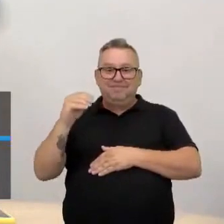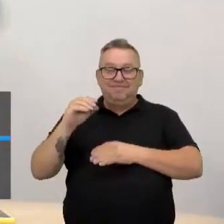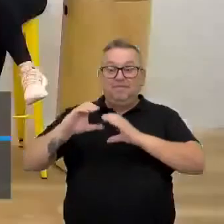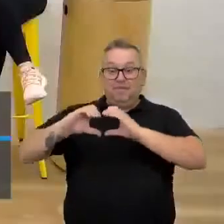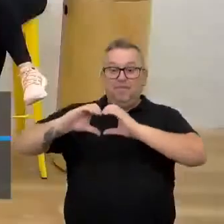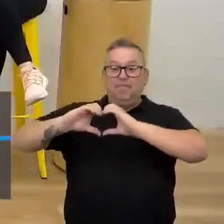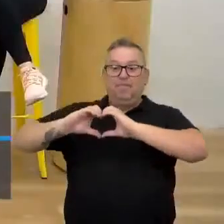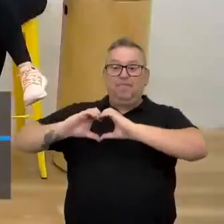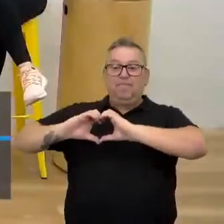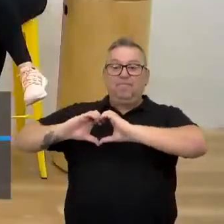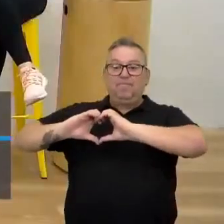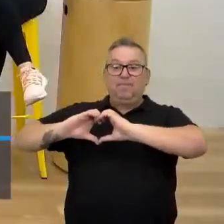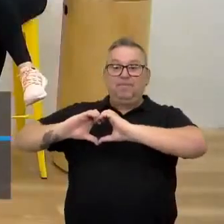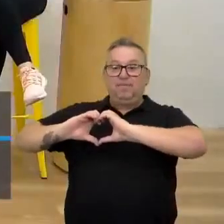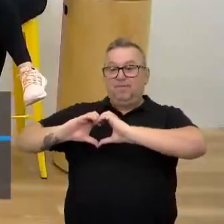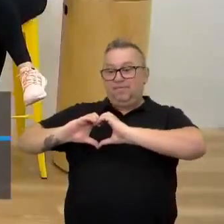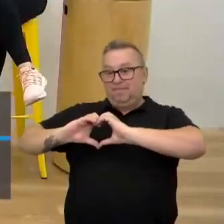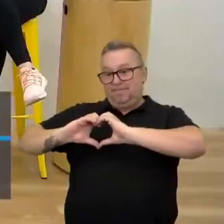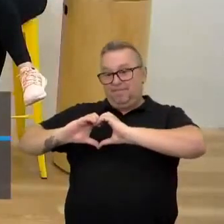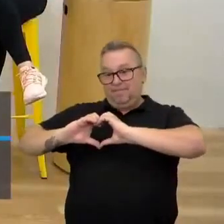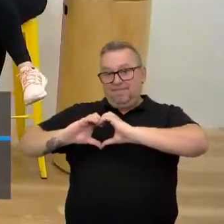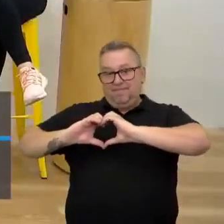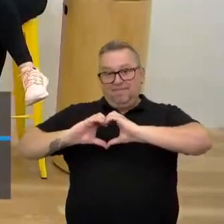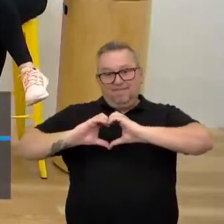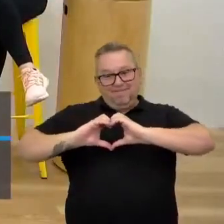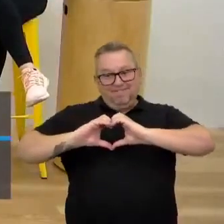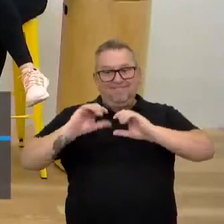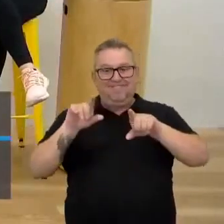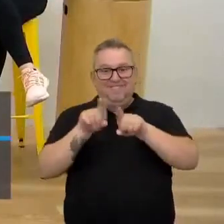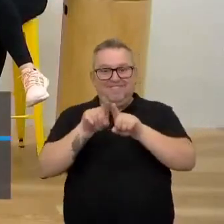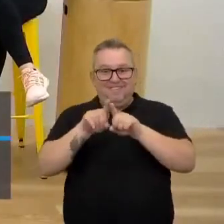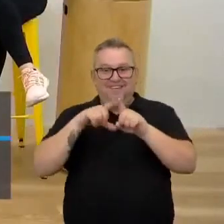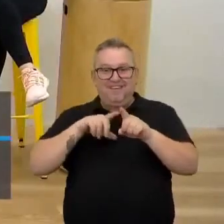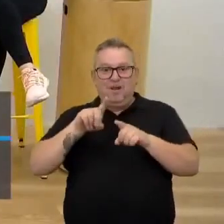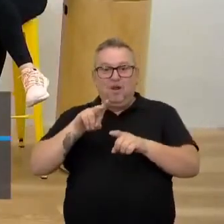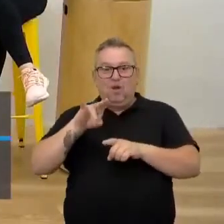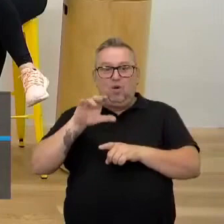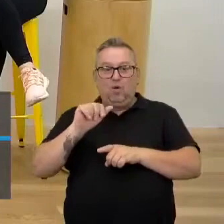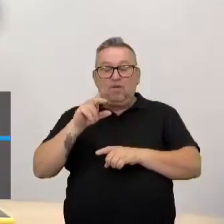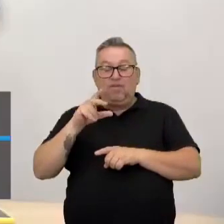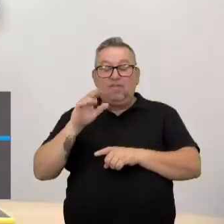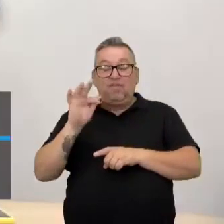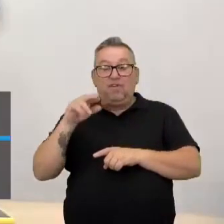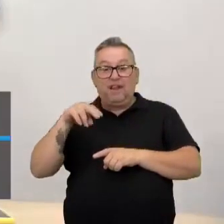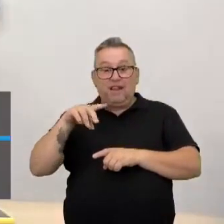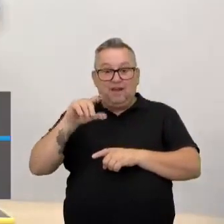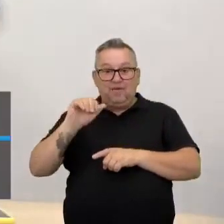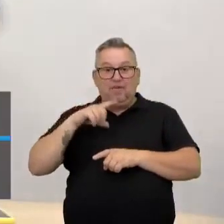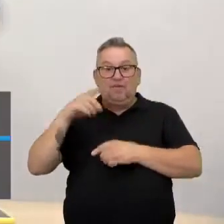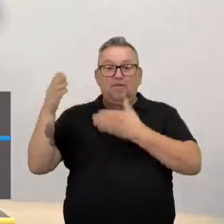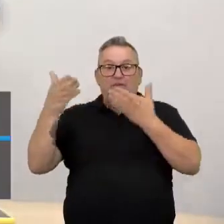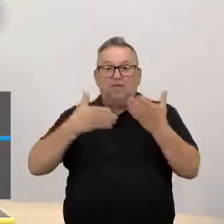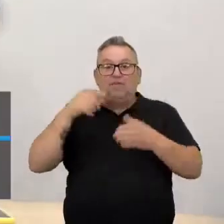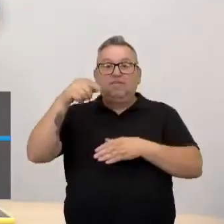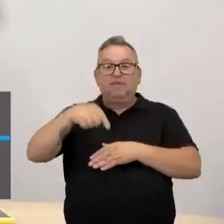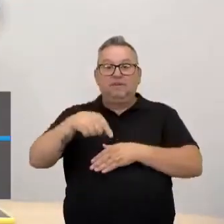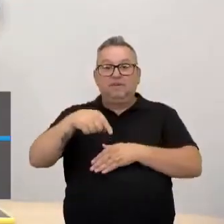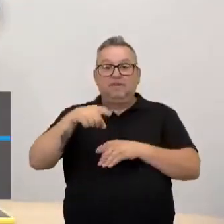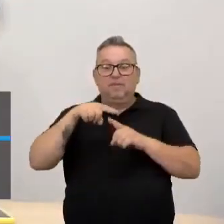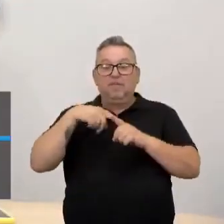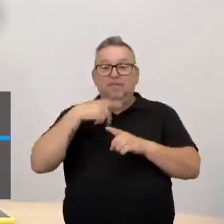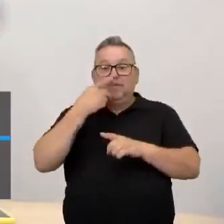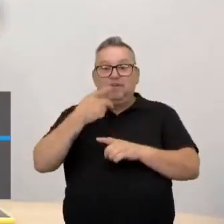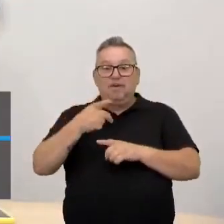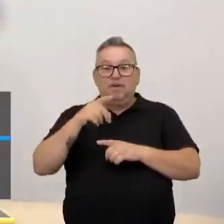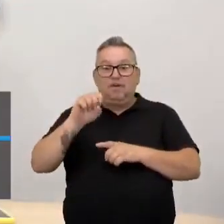Coração né? pro Alex. Coração mas pro no Alex. final da aula, coração. Isso. Ah, mas a gente Tá bom. tem que mandar pro Luiz Fernando. E, Luiz Fernando, eu vou te convidar pra uma aula de geografia aqui, pra você falar